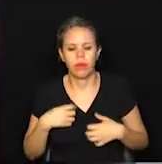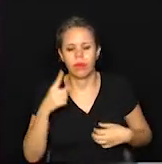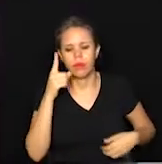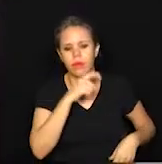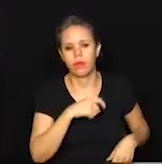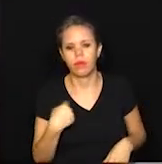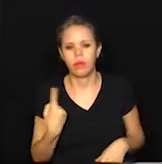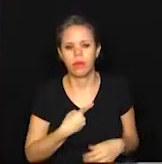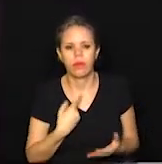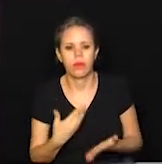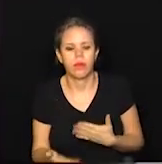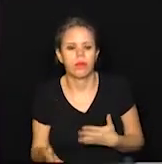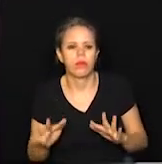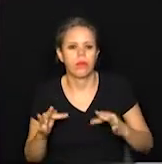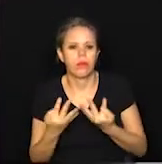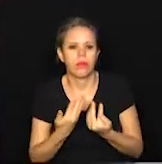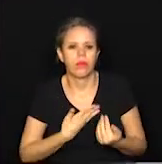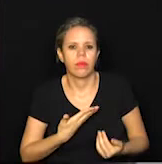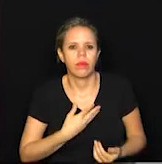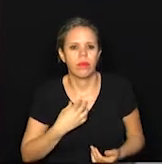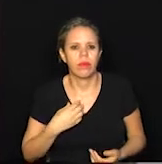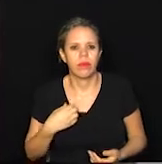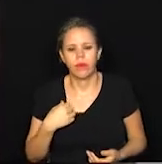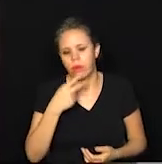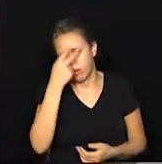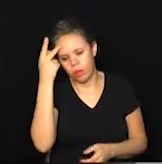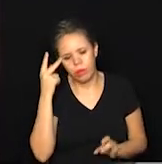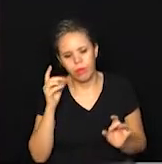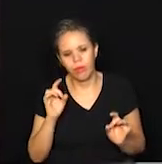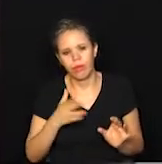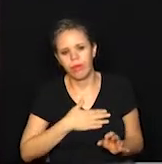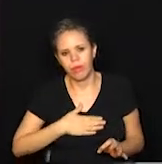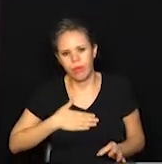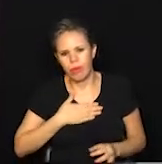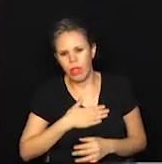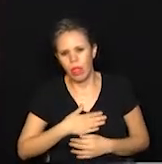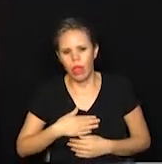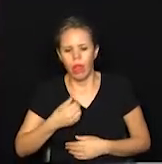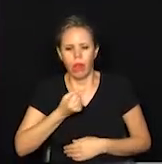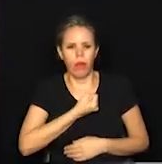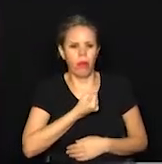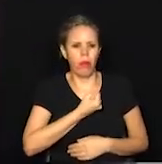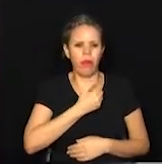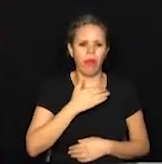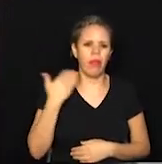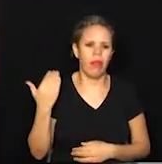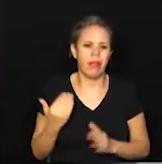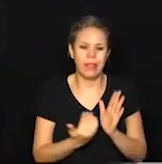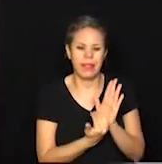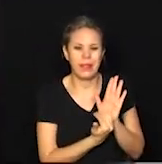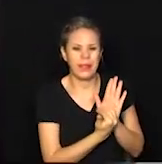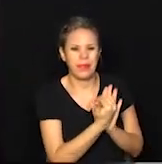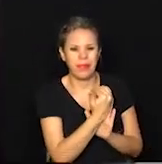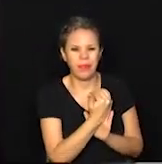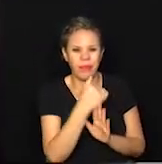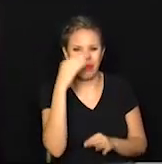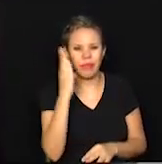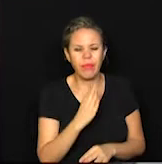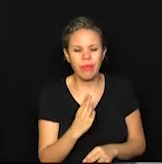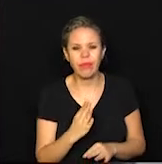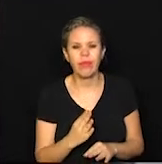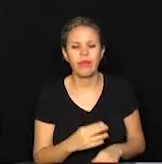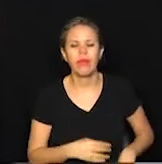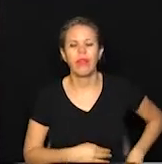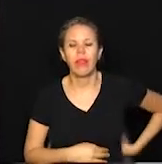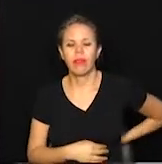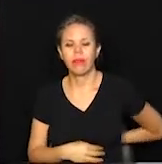estamos perdendo parentes, amigos, pessoas queridas, um número de mortes ainda muito alto, né, o Brasil atingiu um platô,